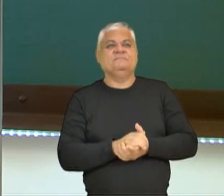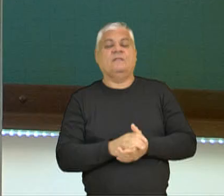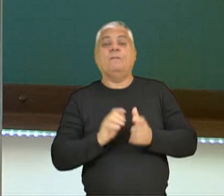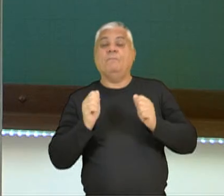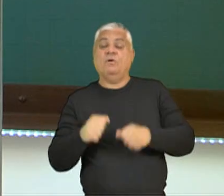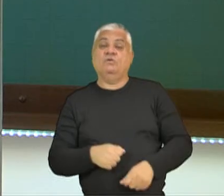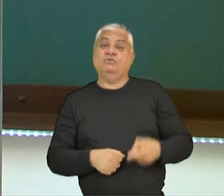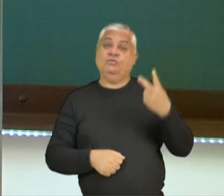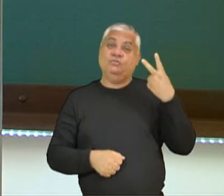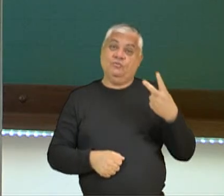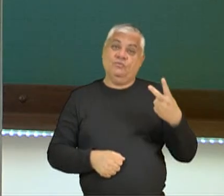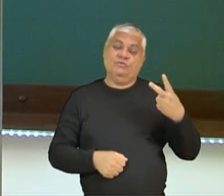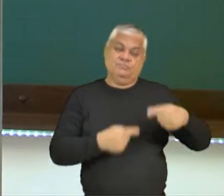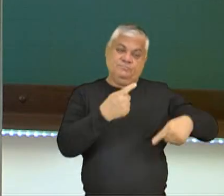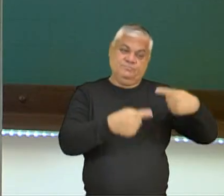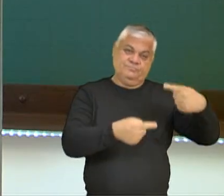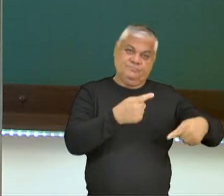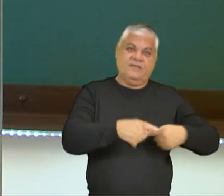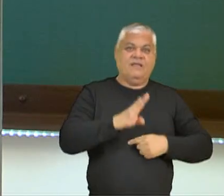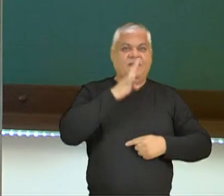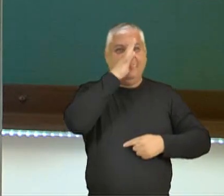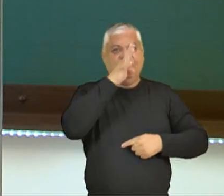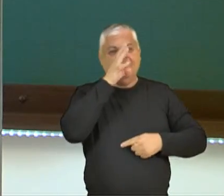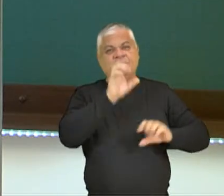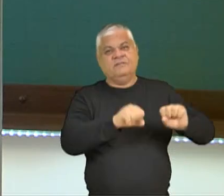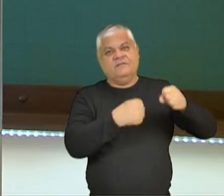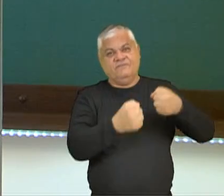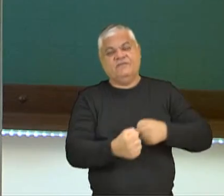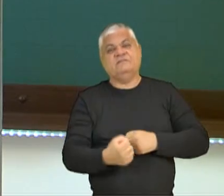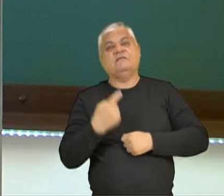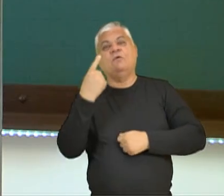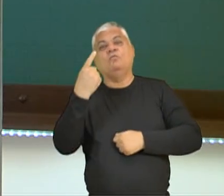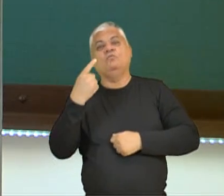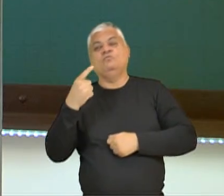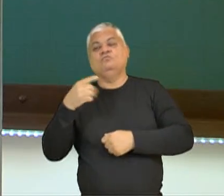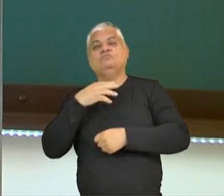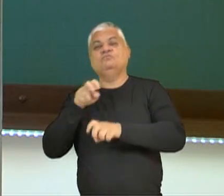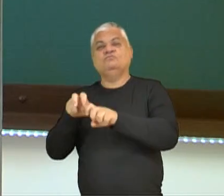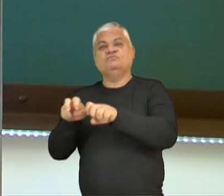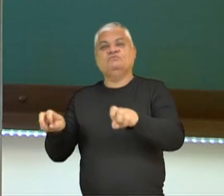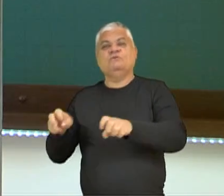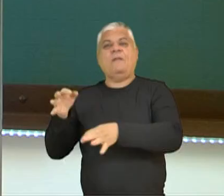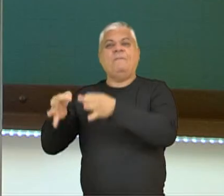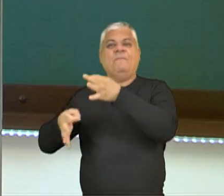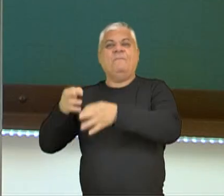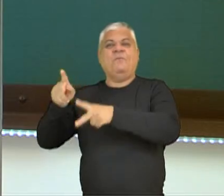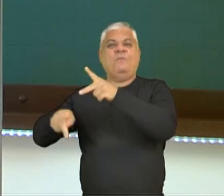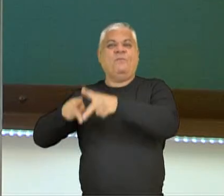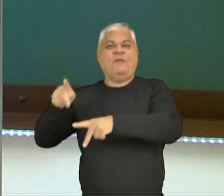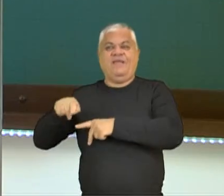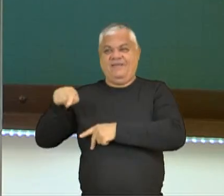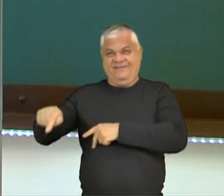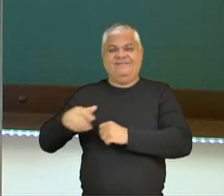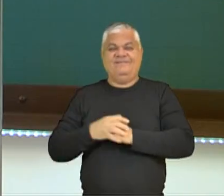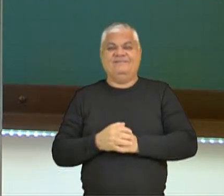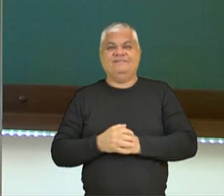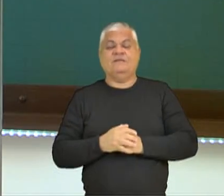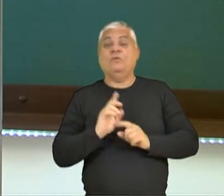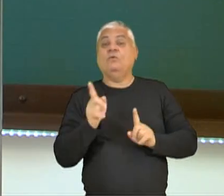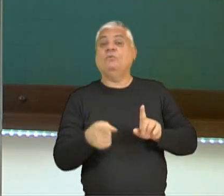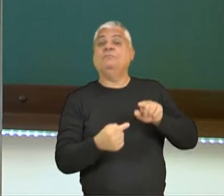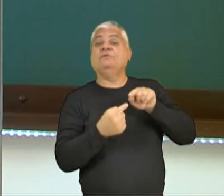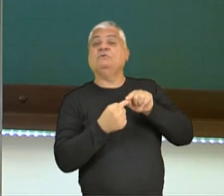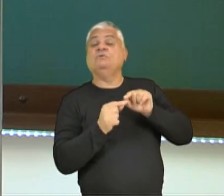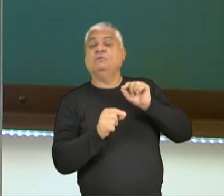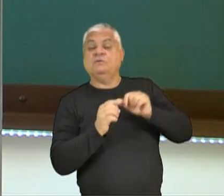2 grupos de debatedores e um júri popular, né? E aí vocês vão discutir sobre o tema. E qual é o objetivo dessa